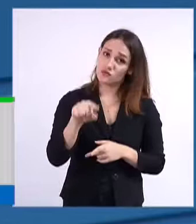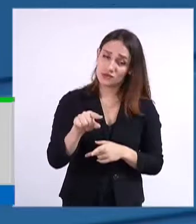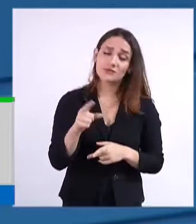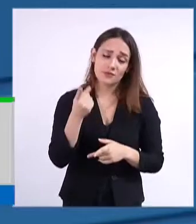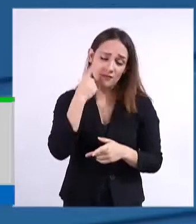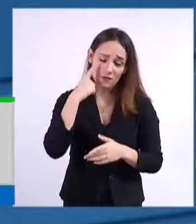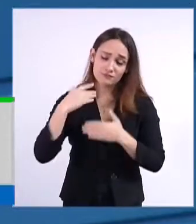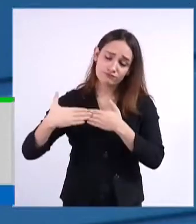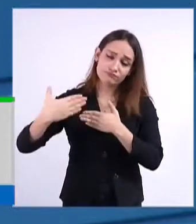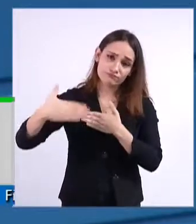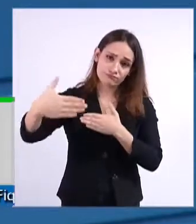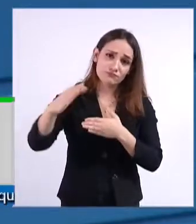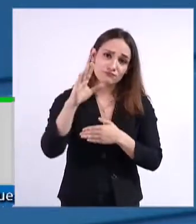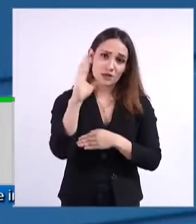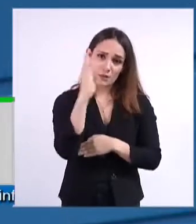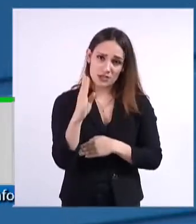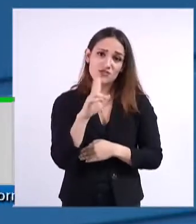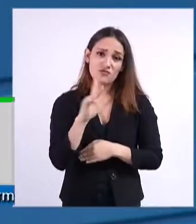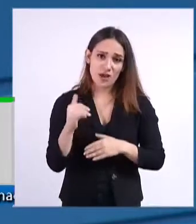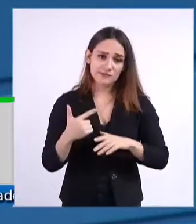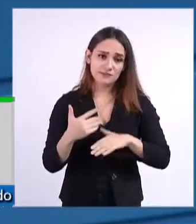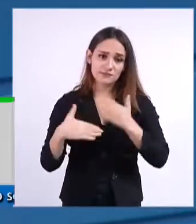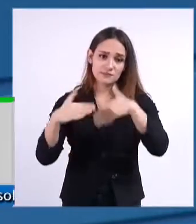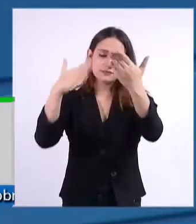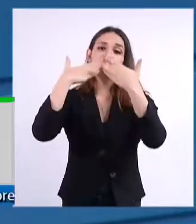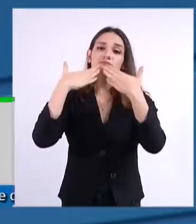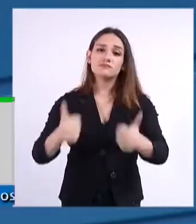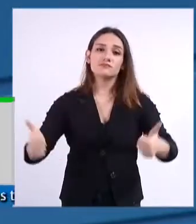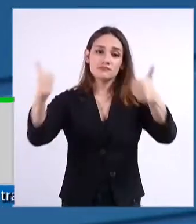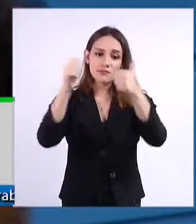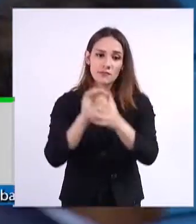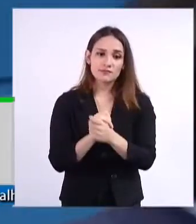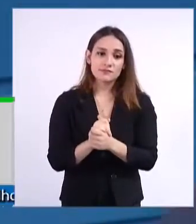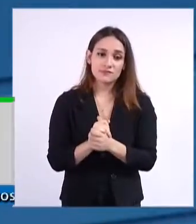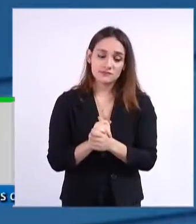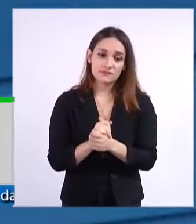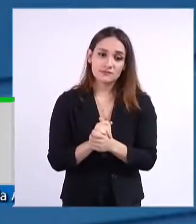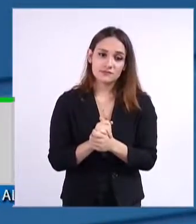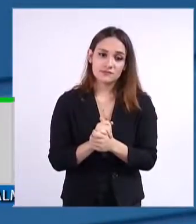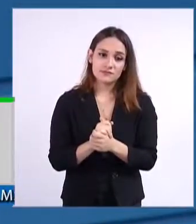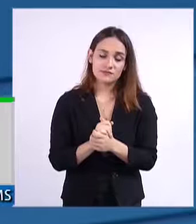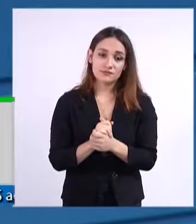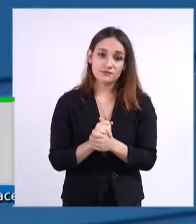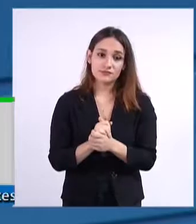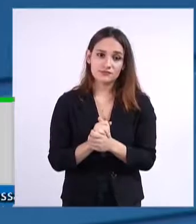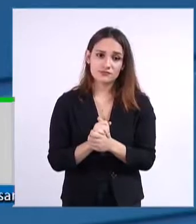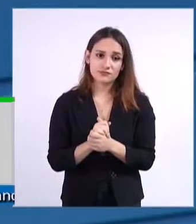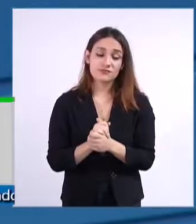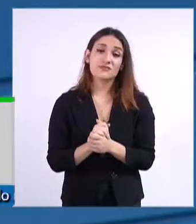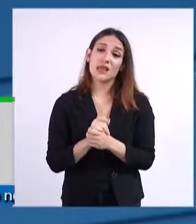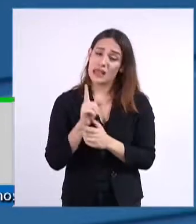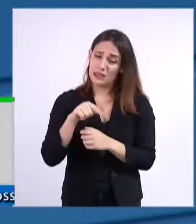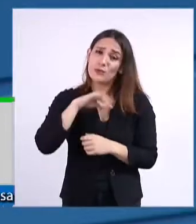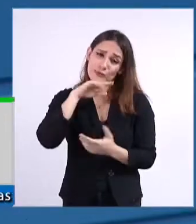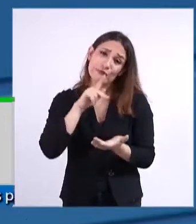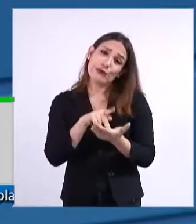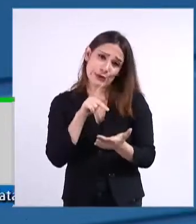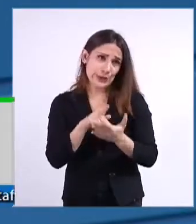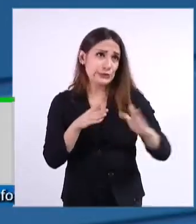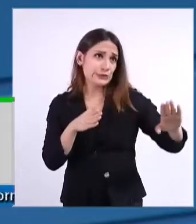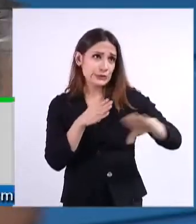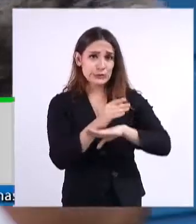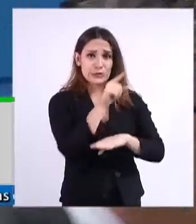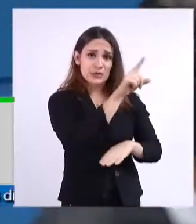ver que o Brasil vai crescer. E foi tão ruim essa ida do Jair Bolsonaro